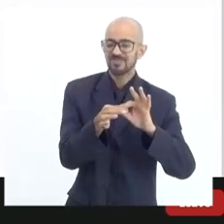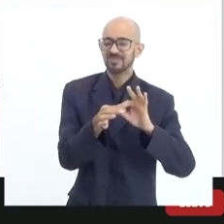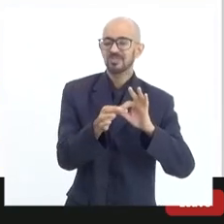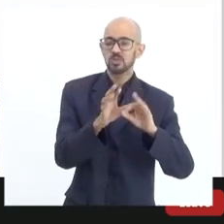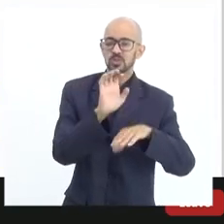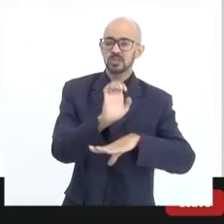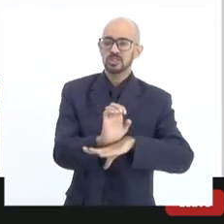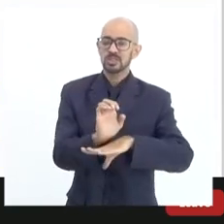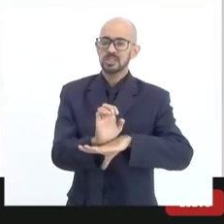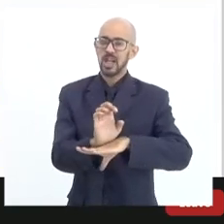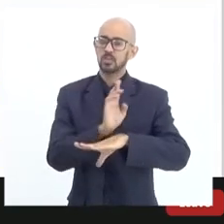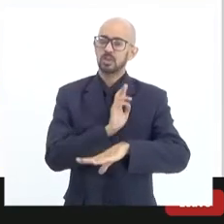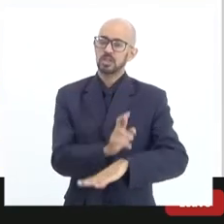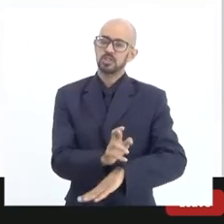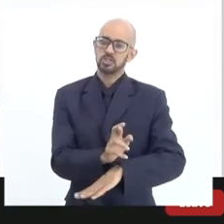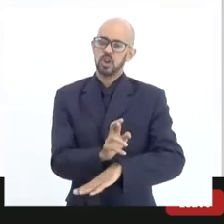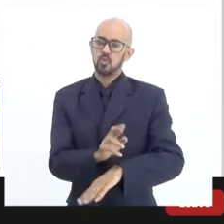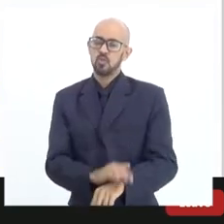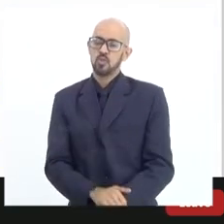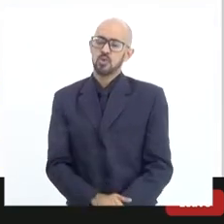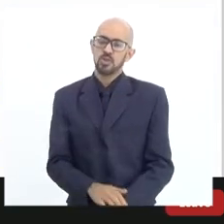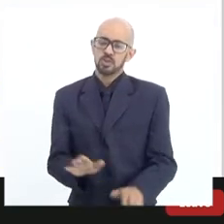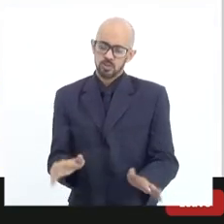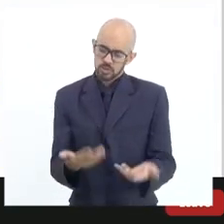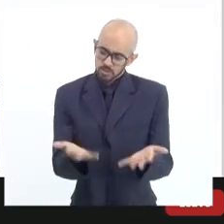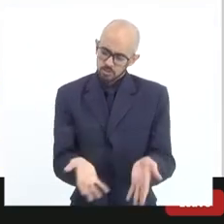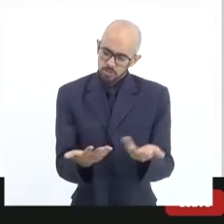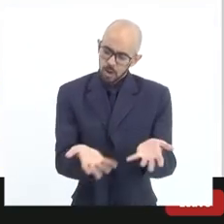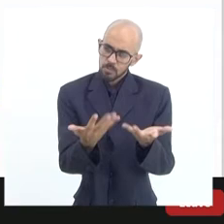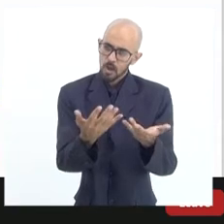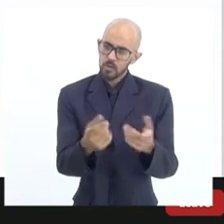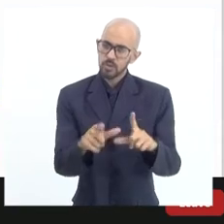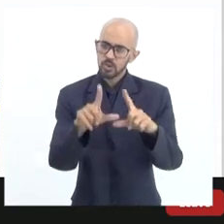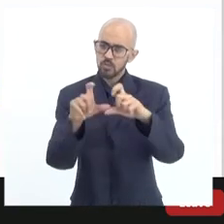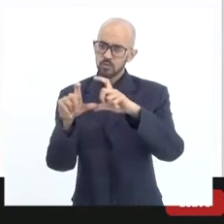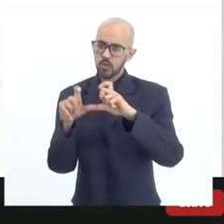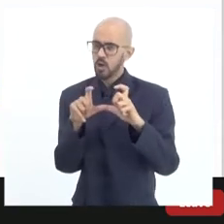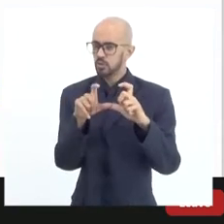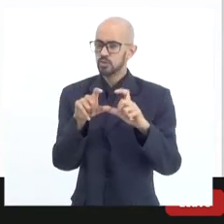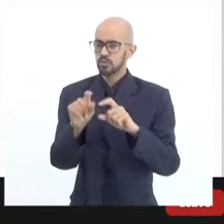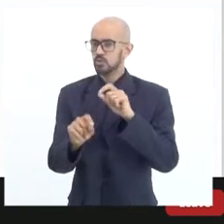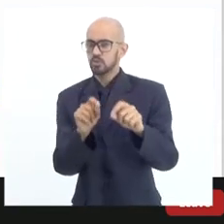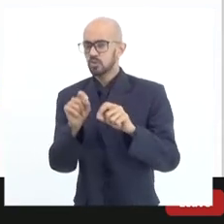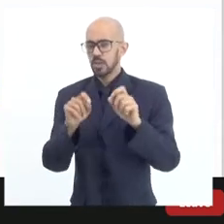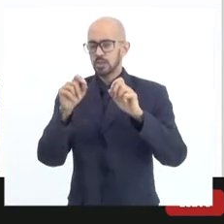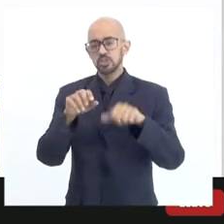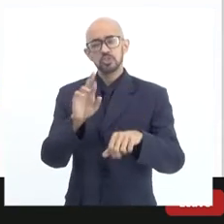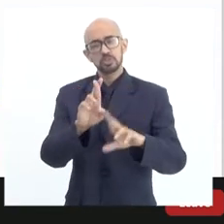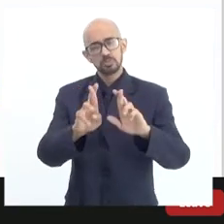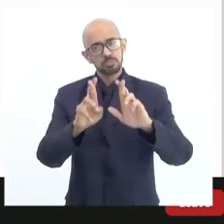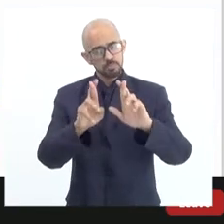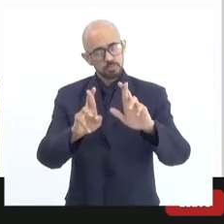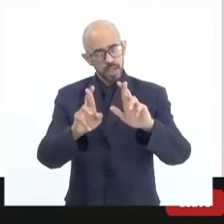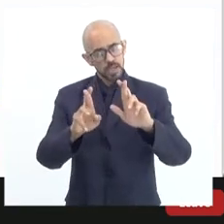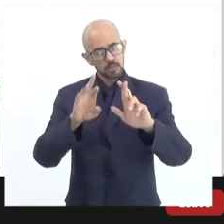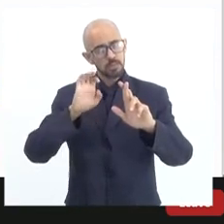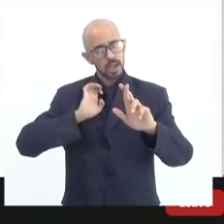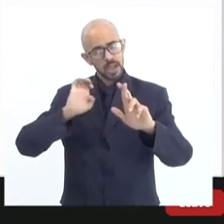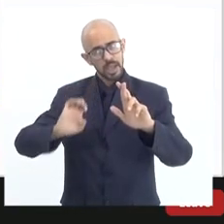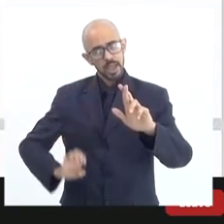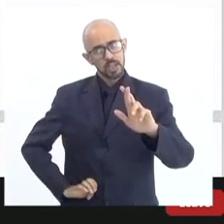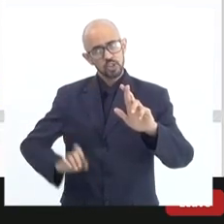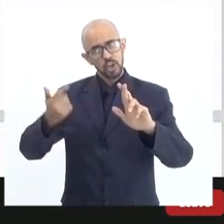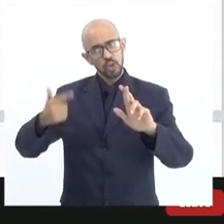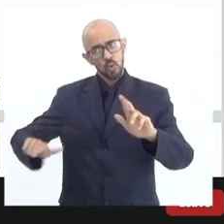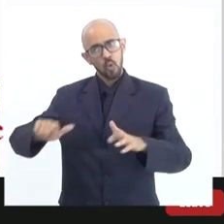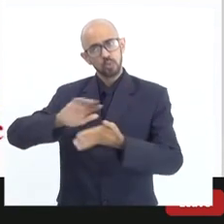específica. Né? Então, a gente promove com essas imagens, a gente espera uma ética e uma estética antirracista nas